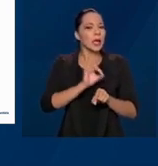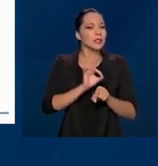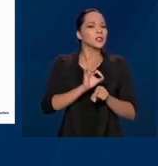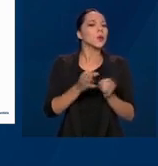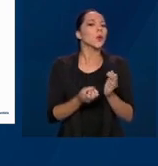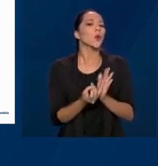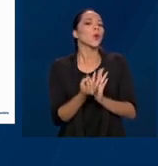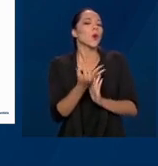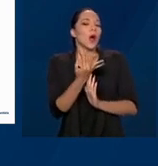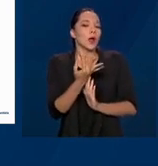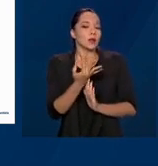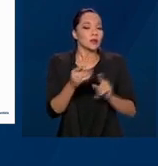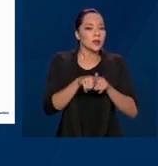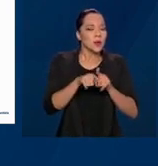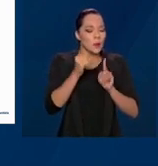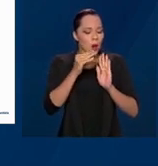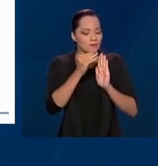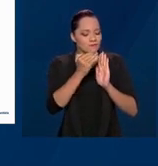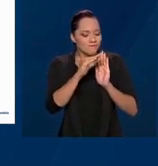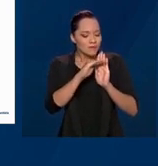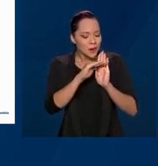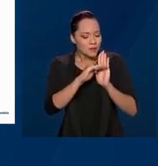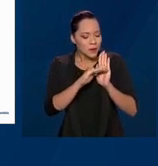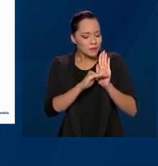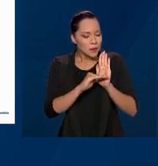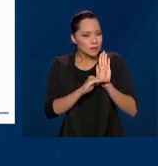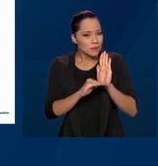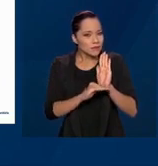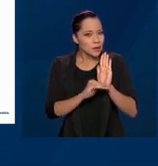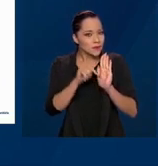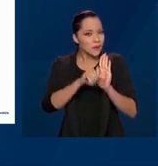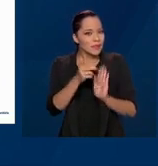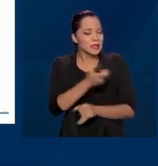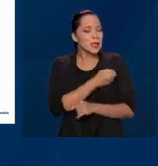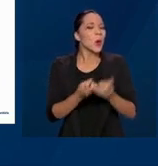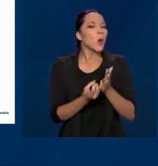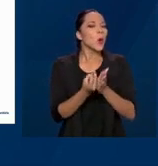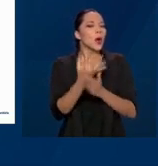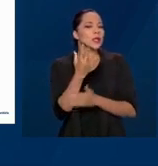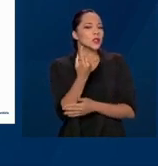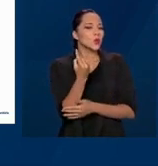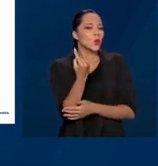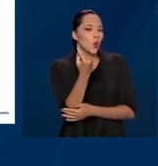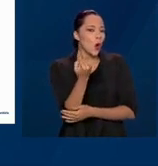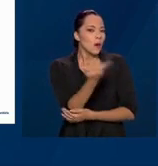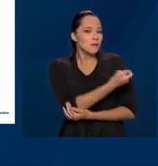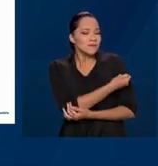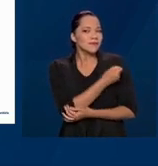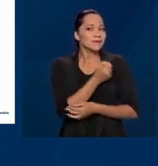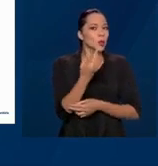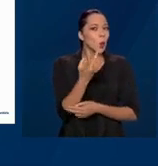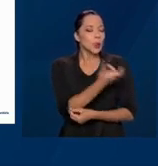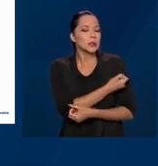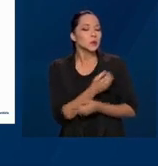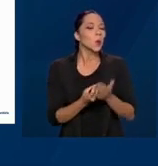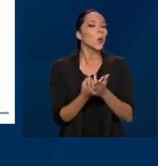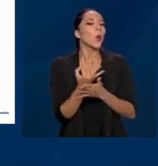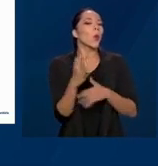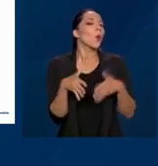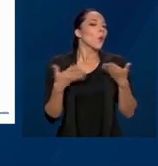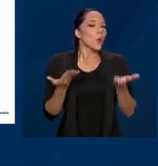adequada e qual é o cronograma da vacina, ou seja, quantas doses, em qual intervalo de tempo essa